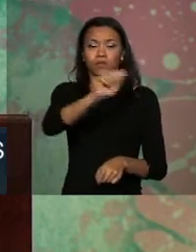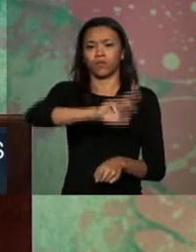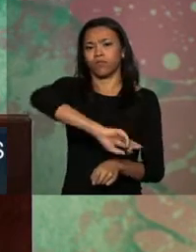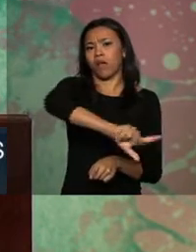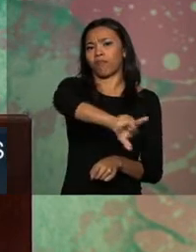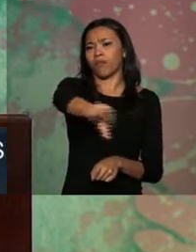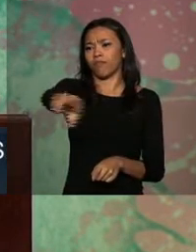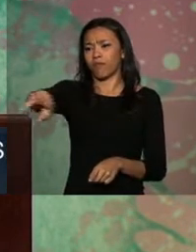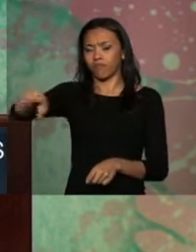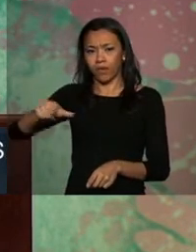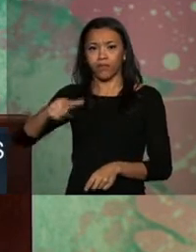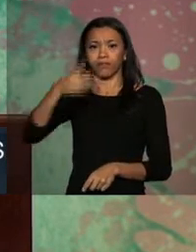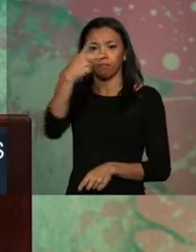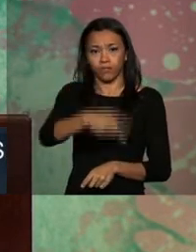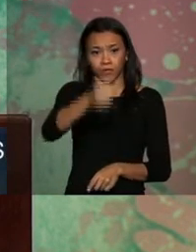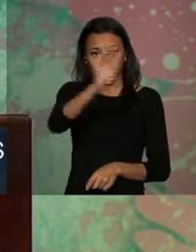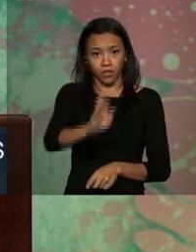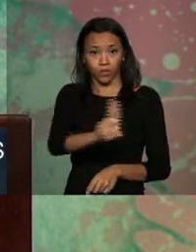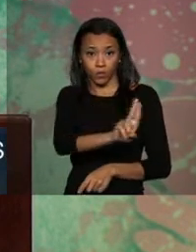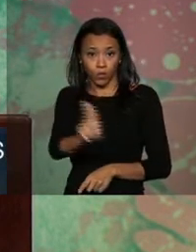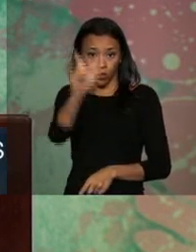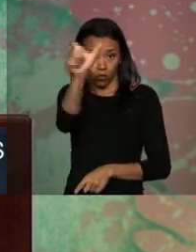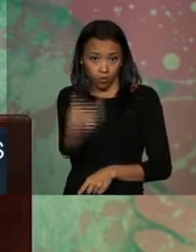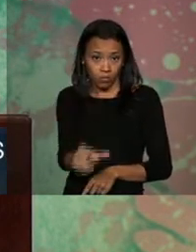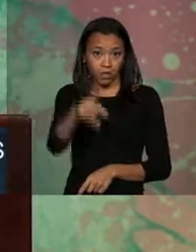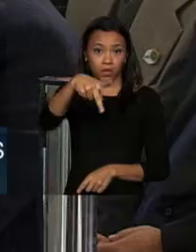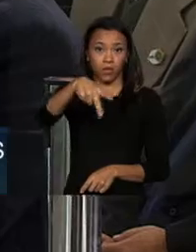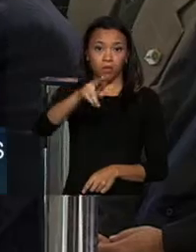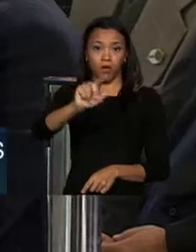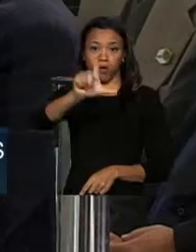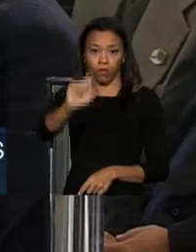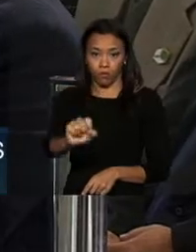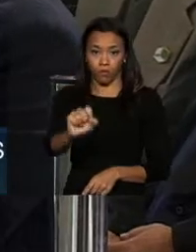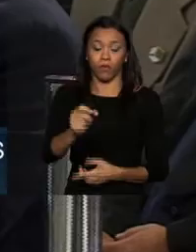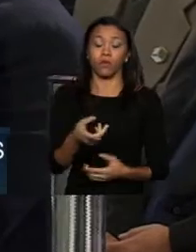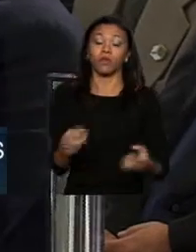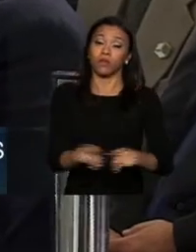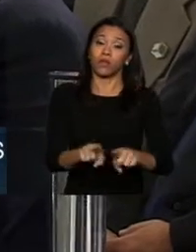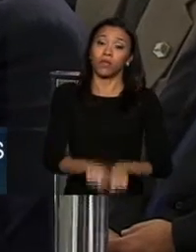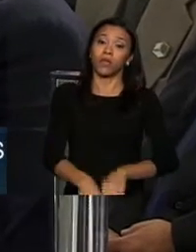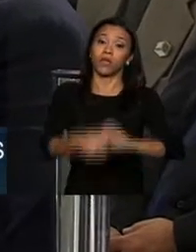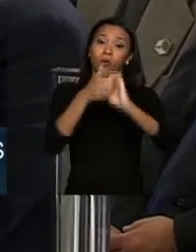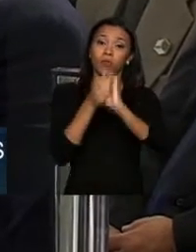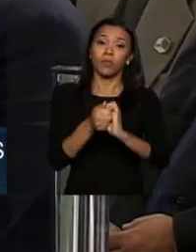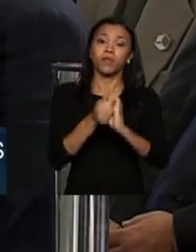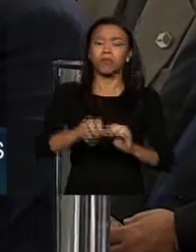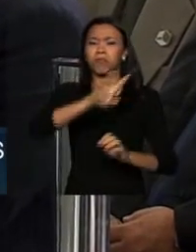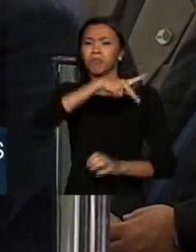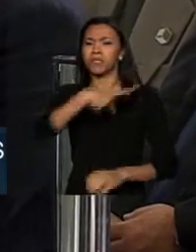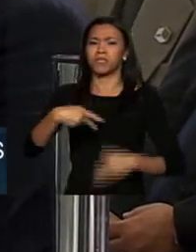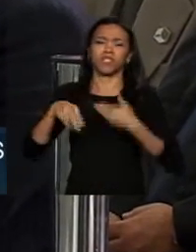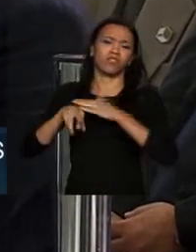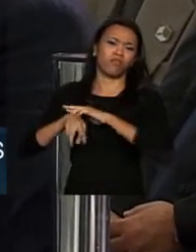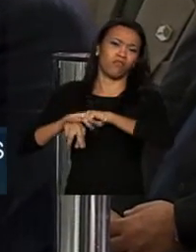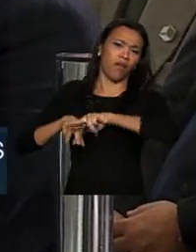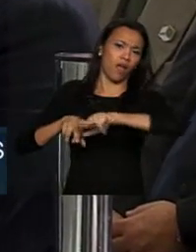e Empresariais do Brasil, José Paulo Cairoli. Cumprimentar os presidentes de